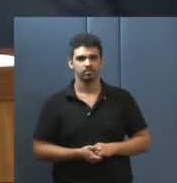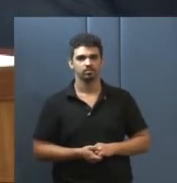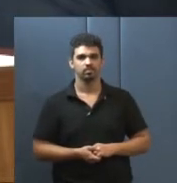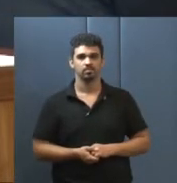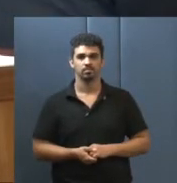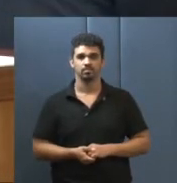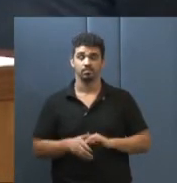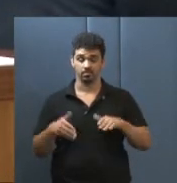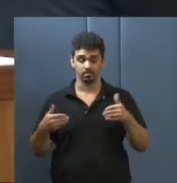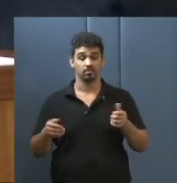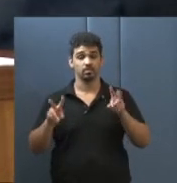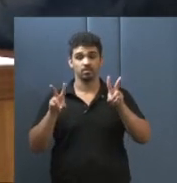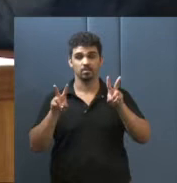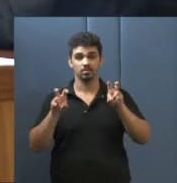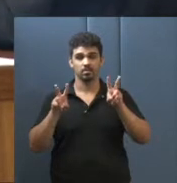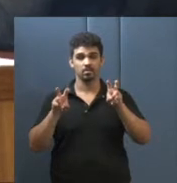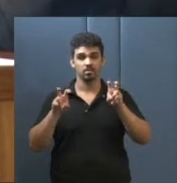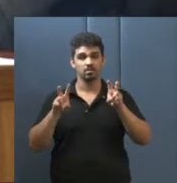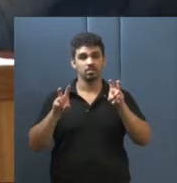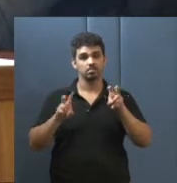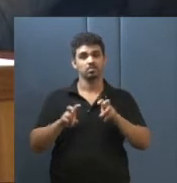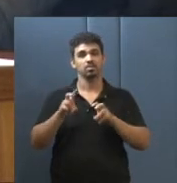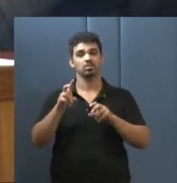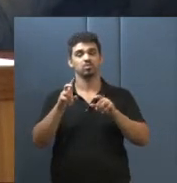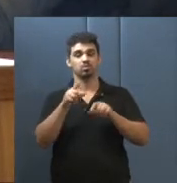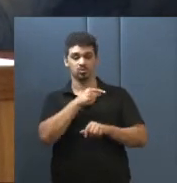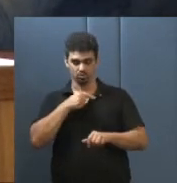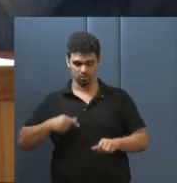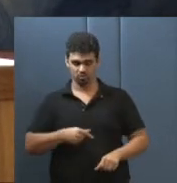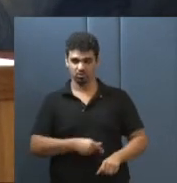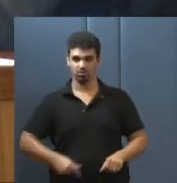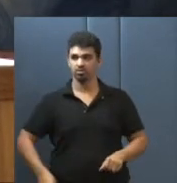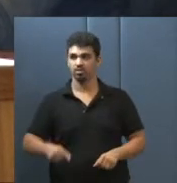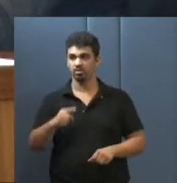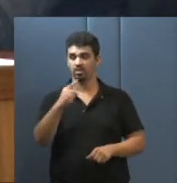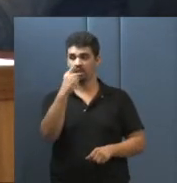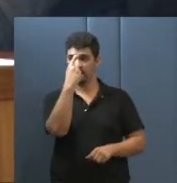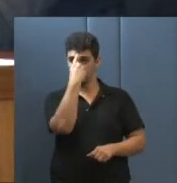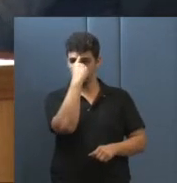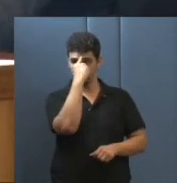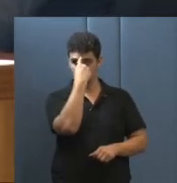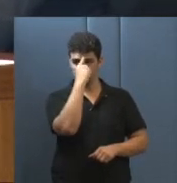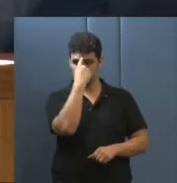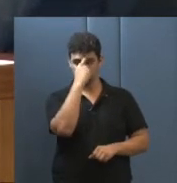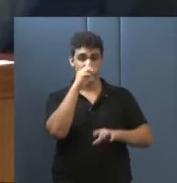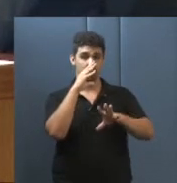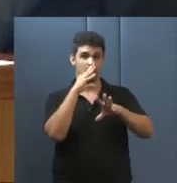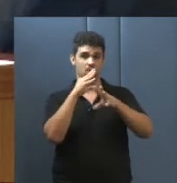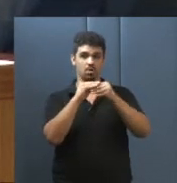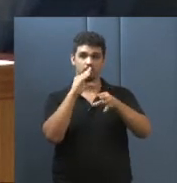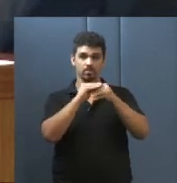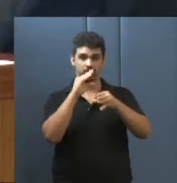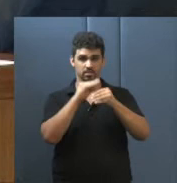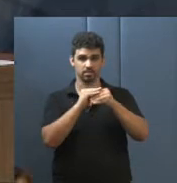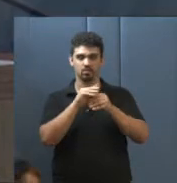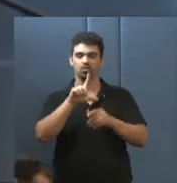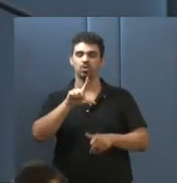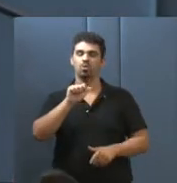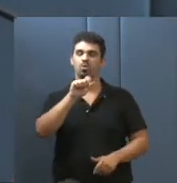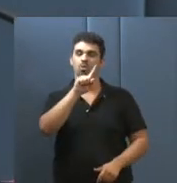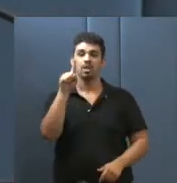A respeito de China e Índia, em complementação ao que o Lázaro acaba de